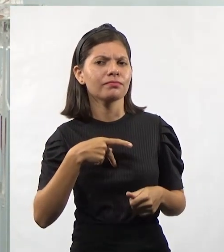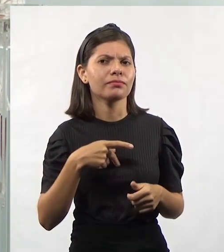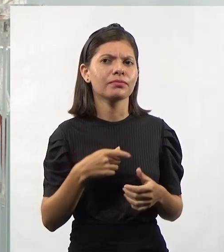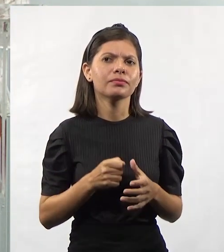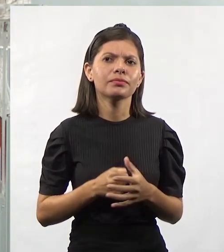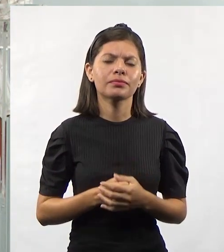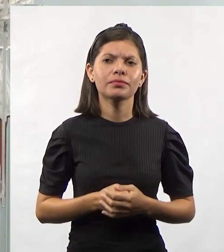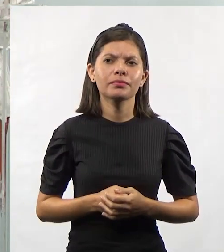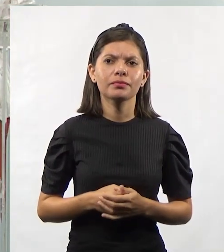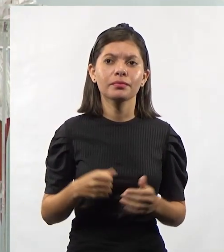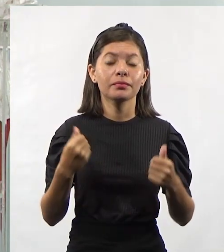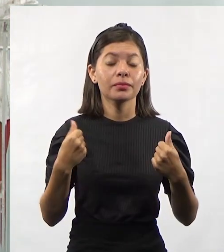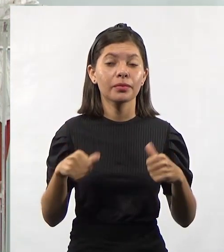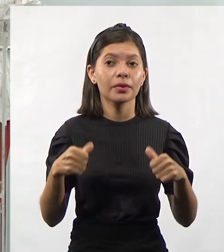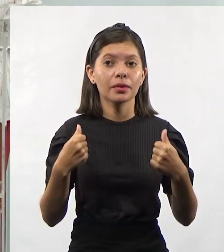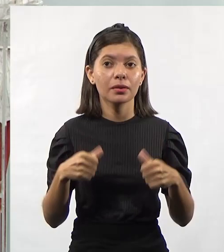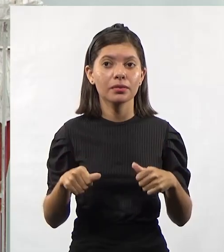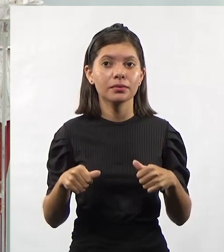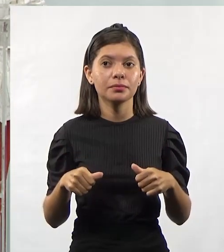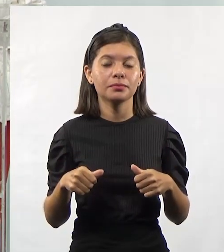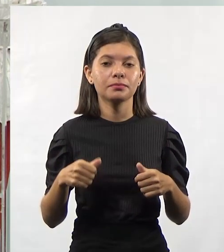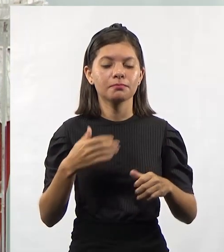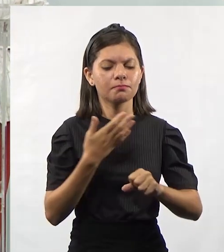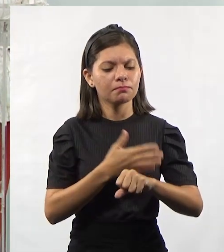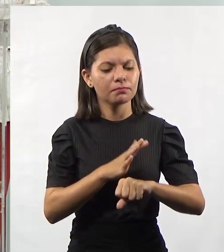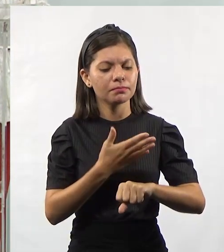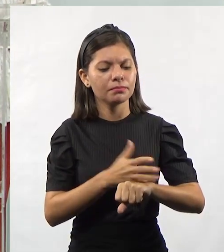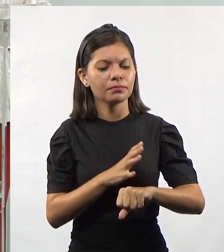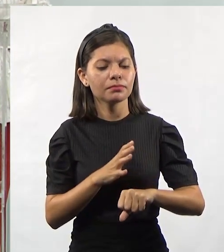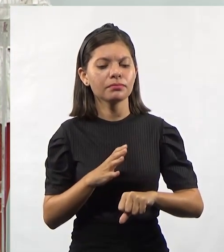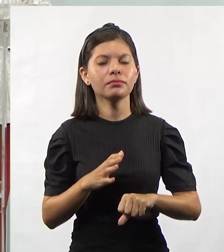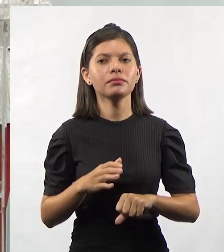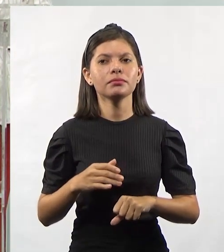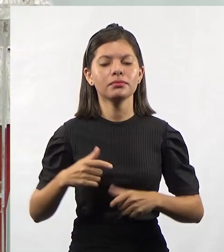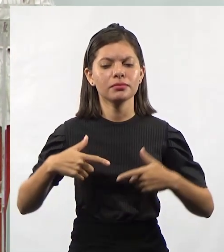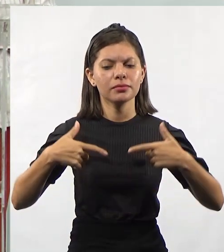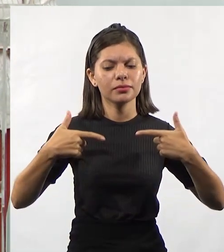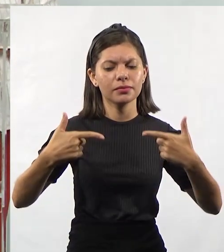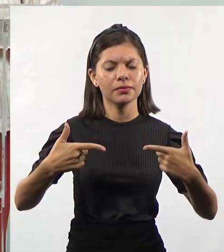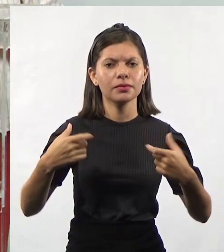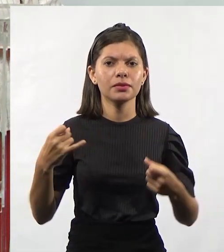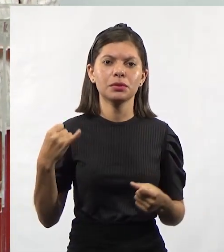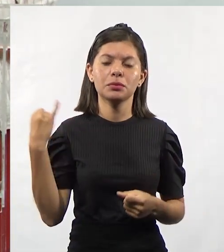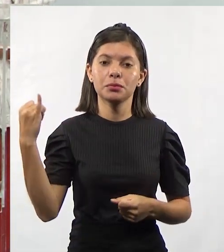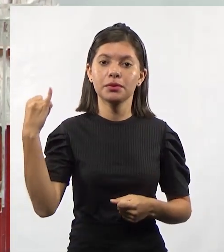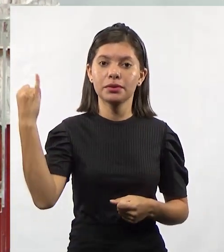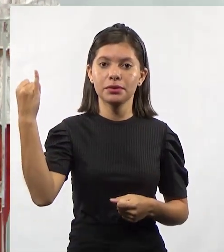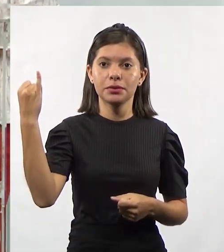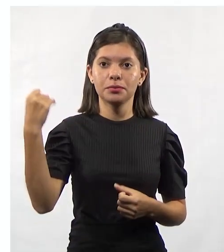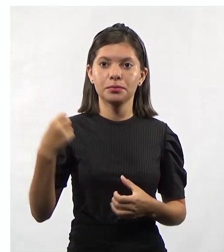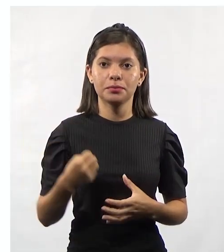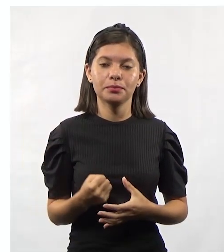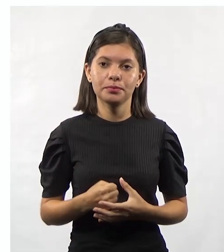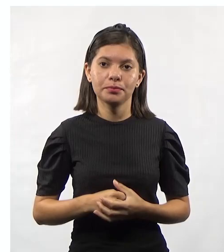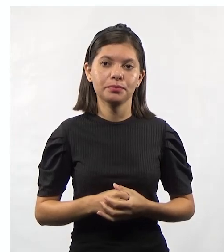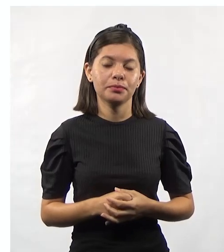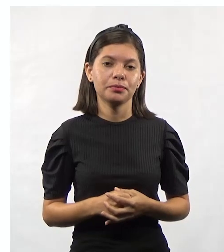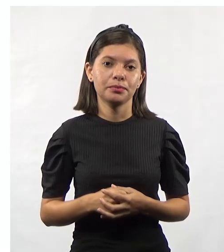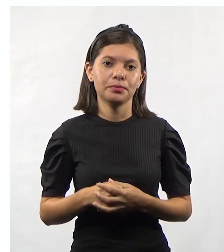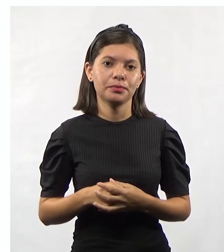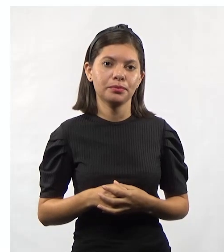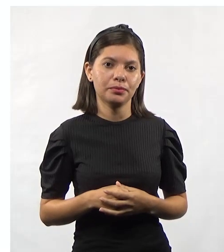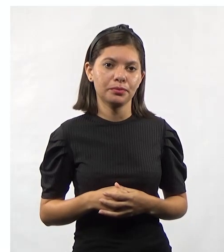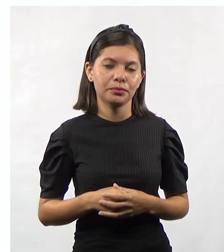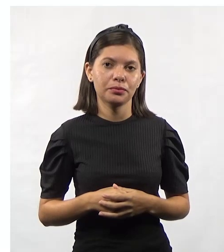mesmos e para que a gente possa, então, praticar, né? Agir. E aí eu